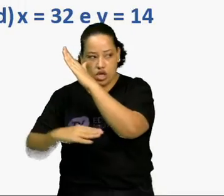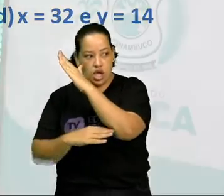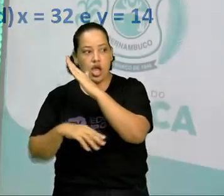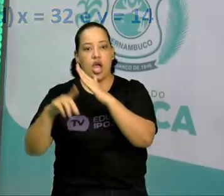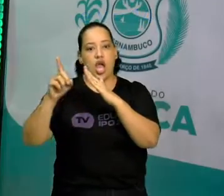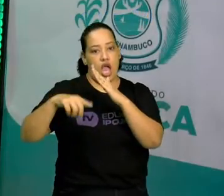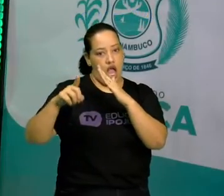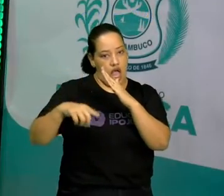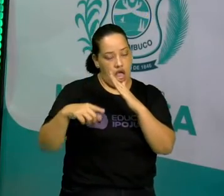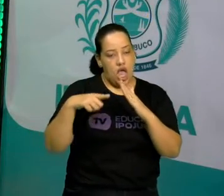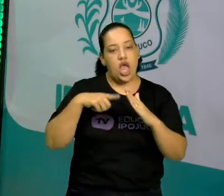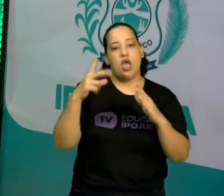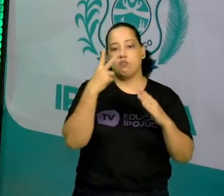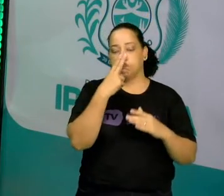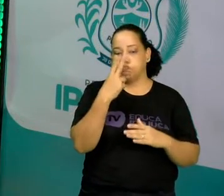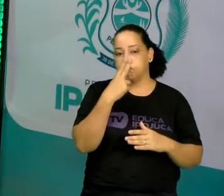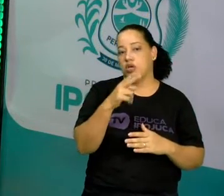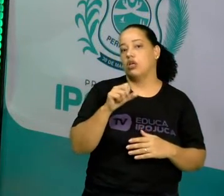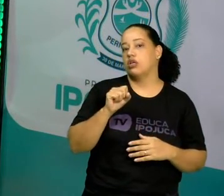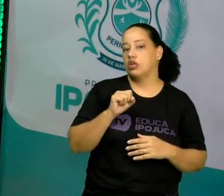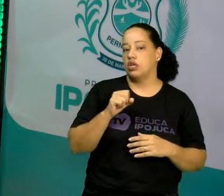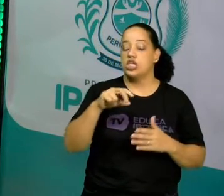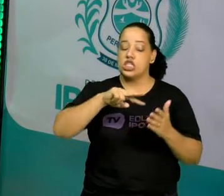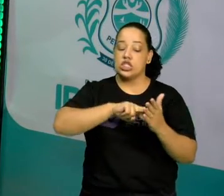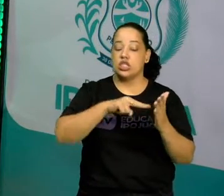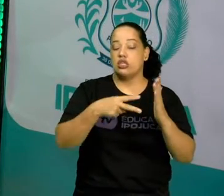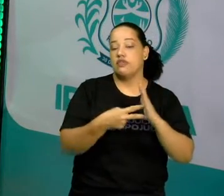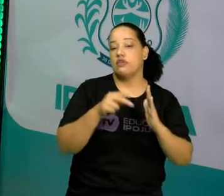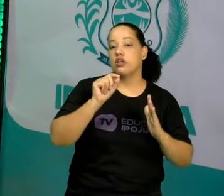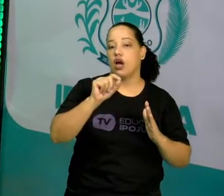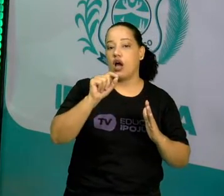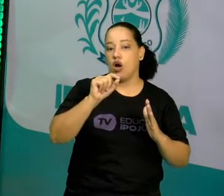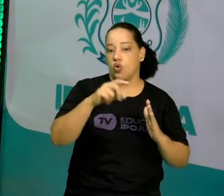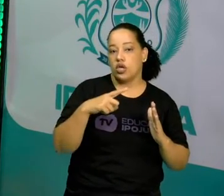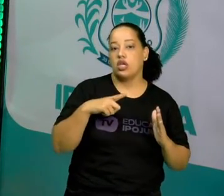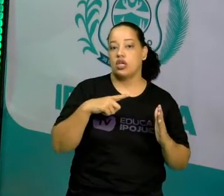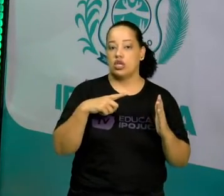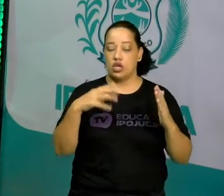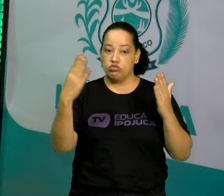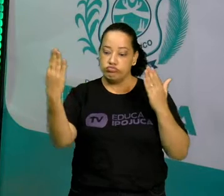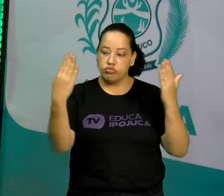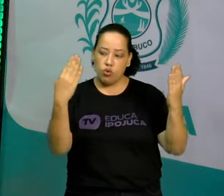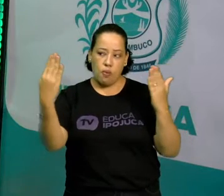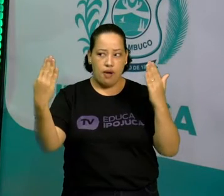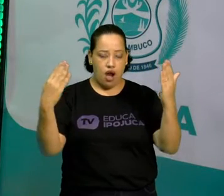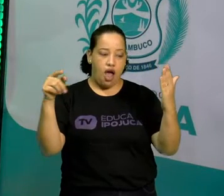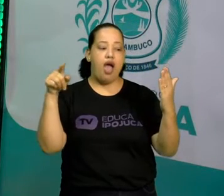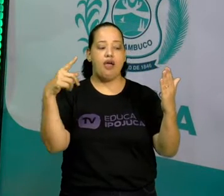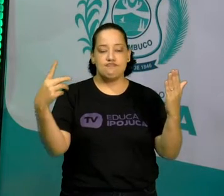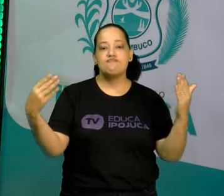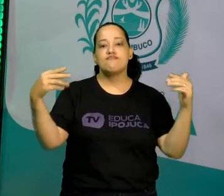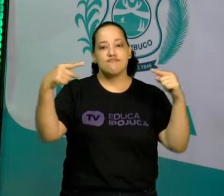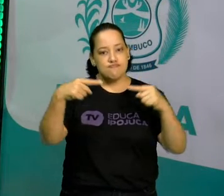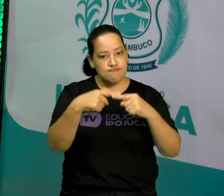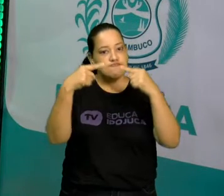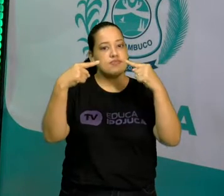que os lados são correspondentes, são iguais. Então, vamos lá. Vamos